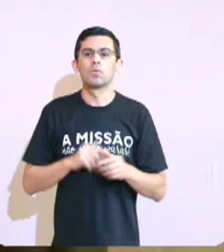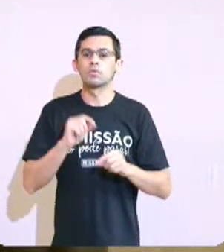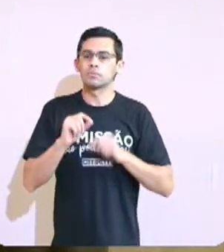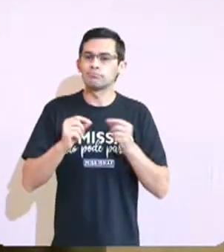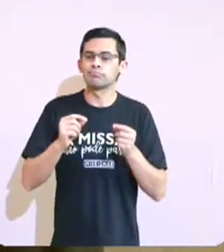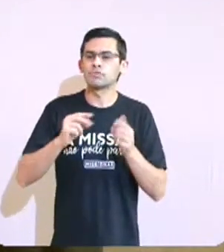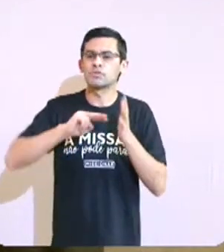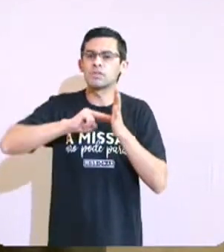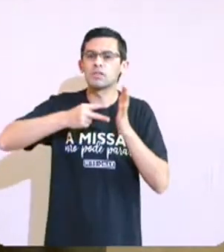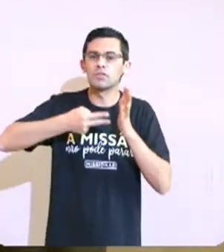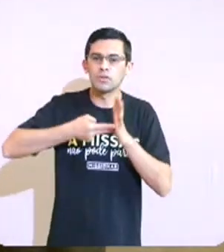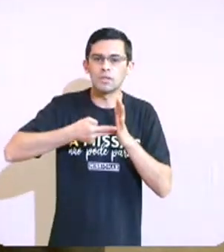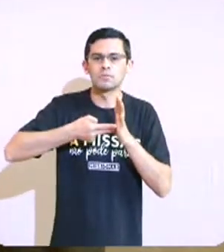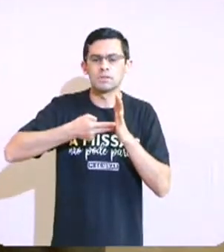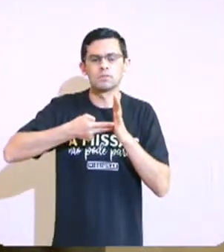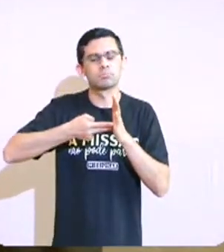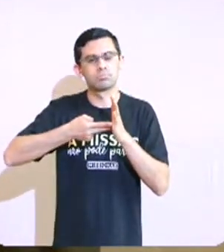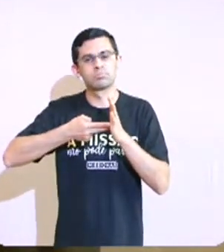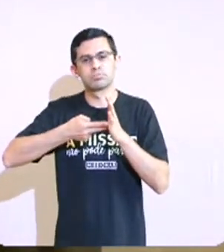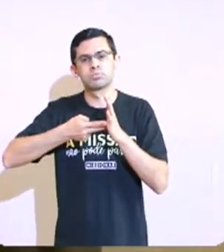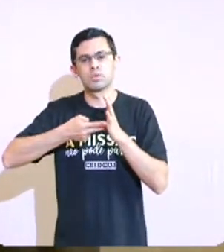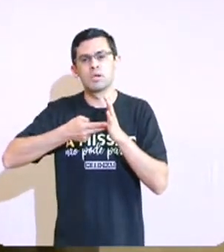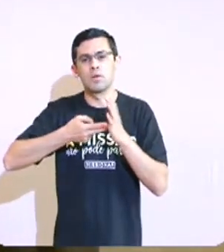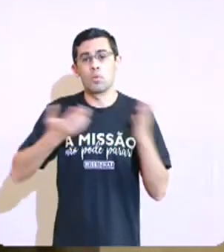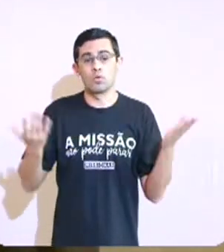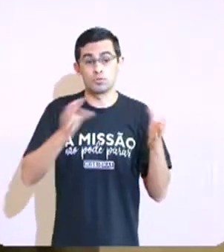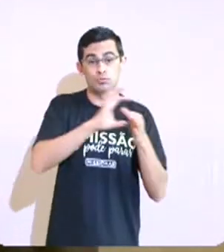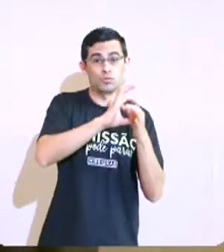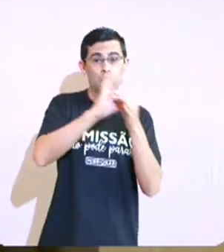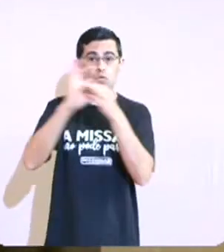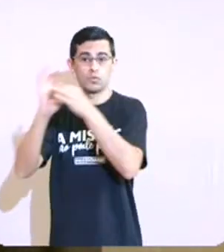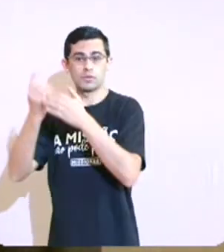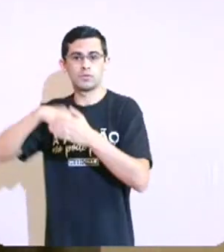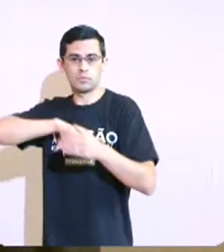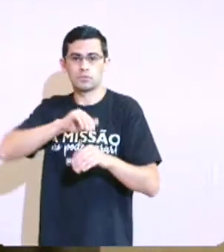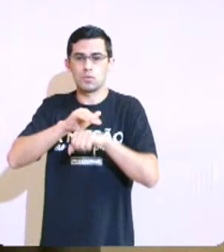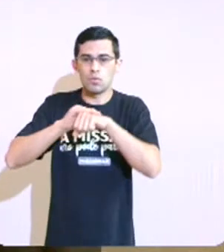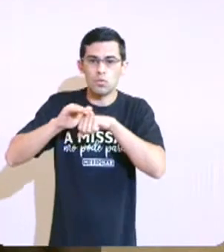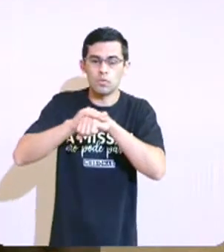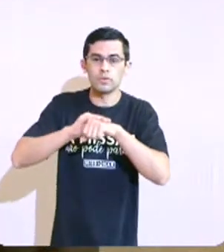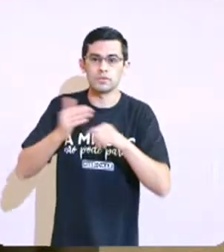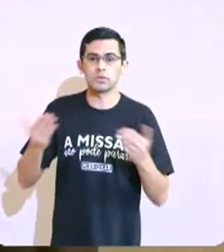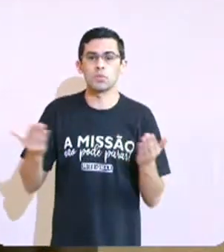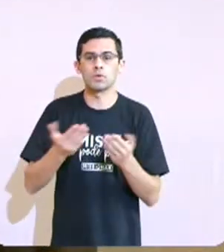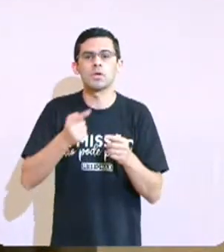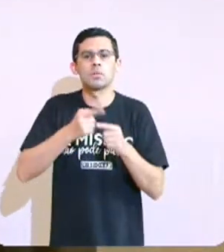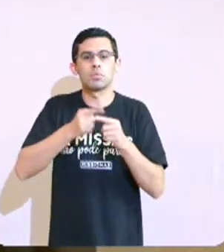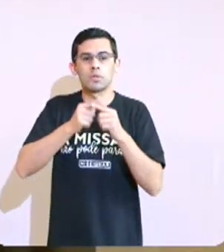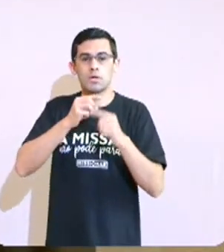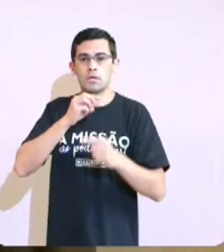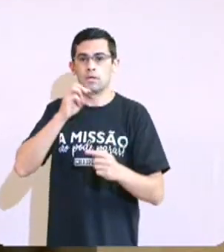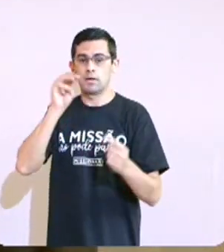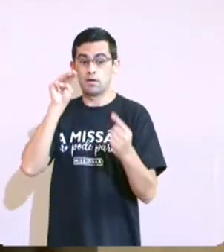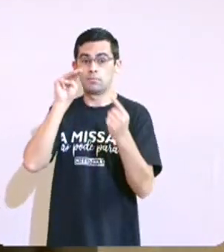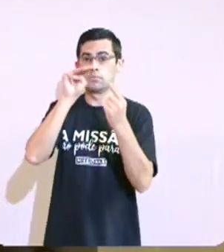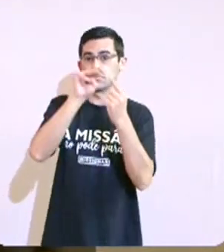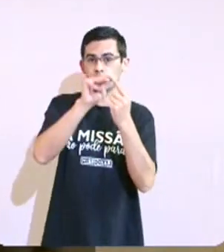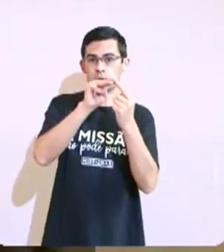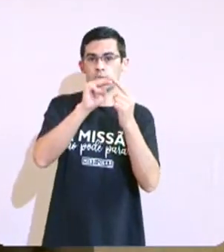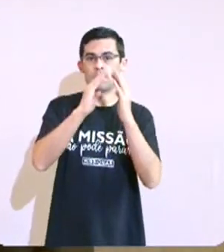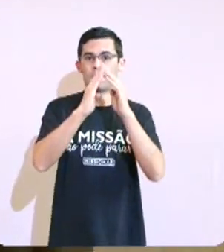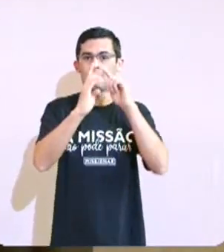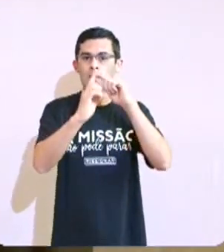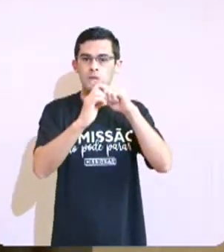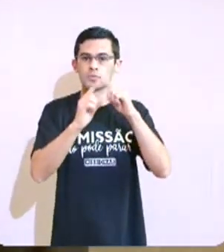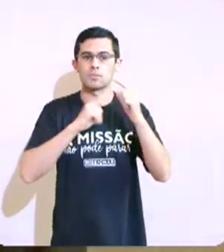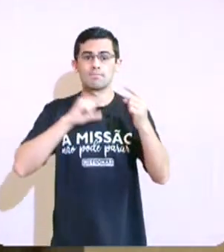retórica, ela se encaixa tão bem dentro do que queremos tratar aqui. Porque a missão da igreja